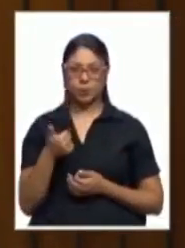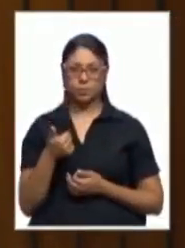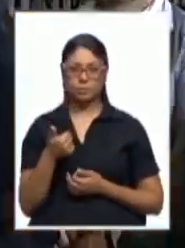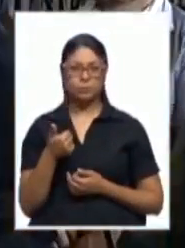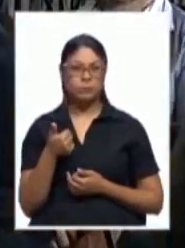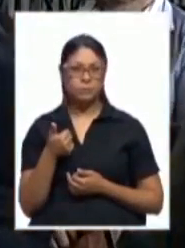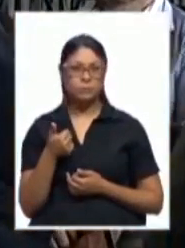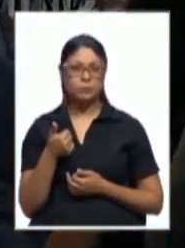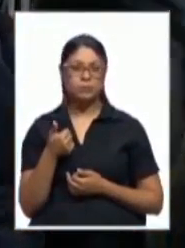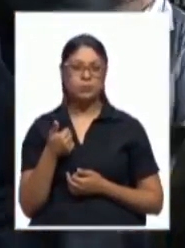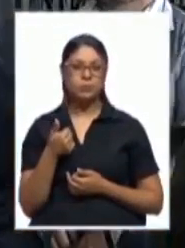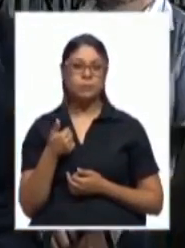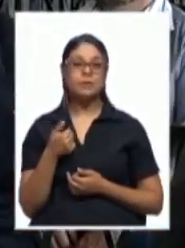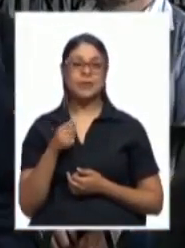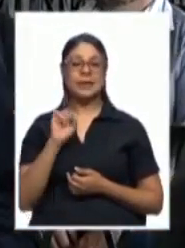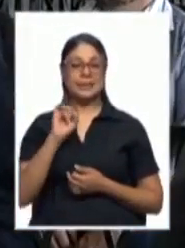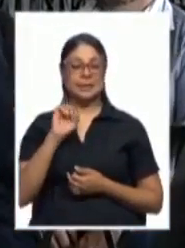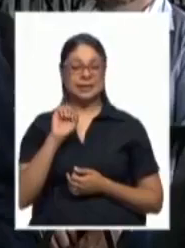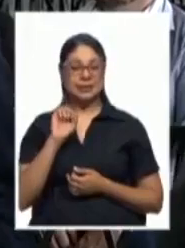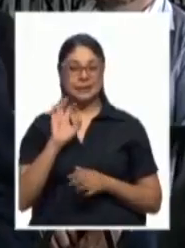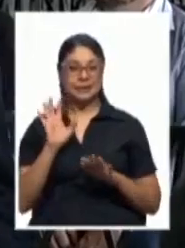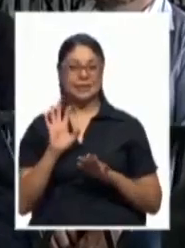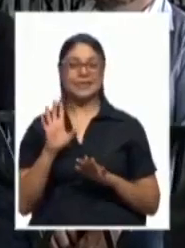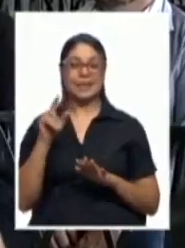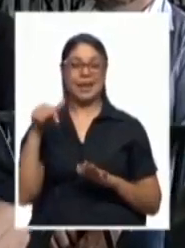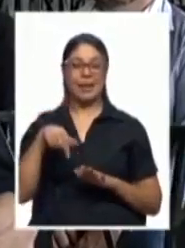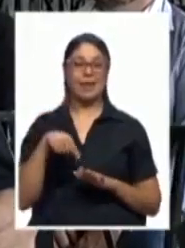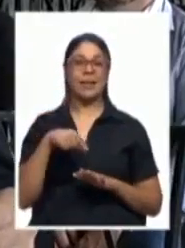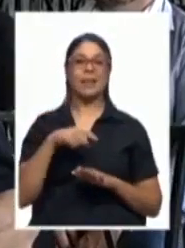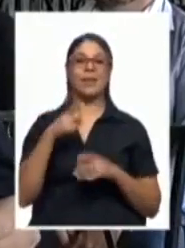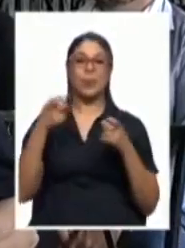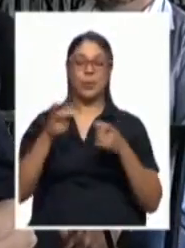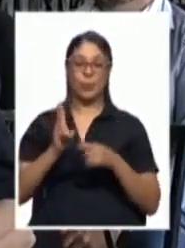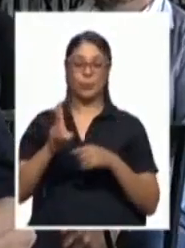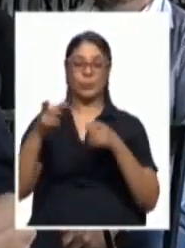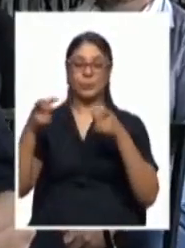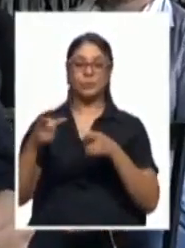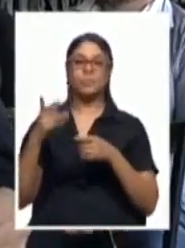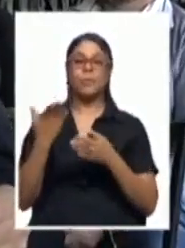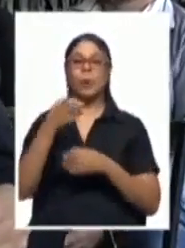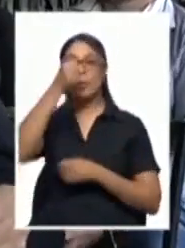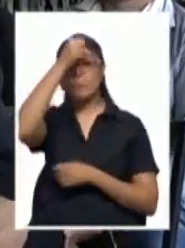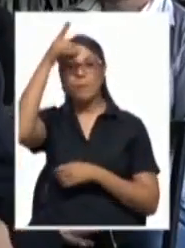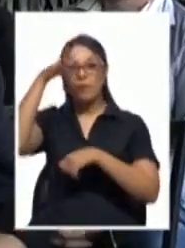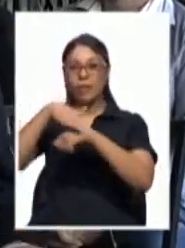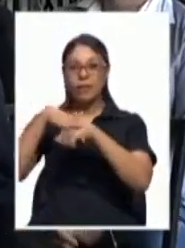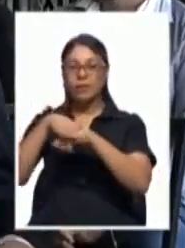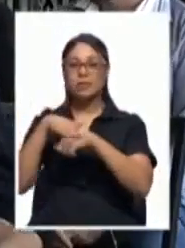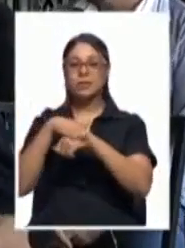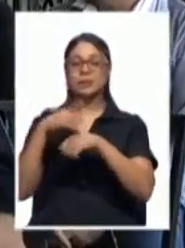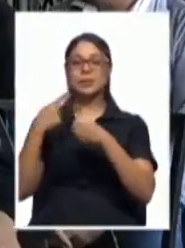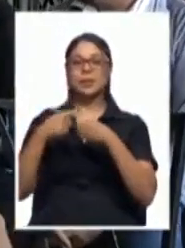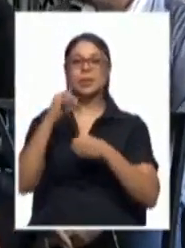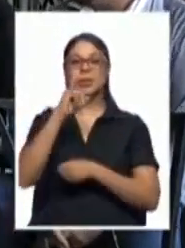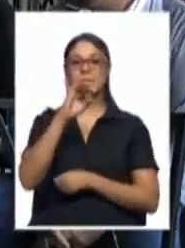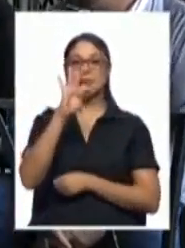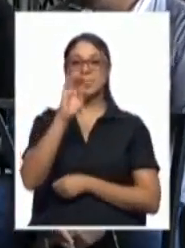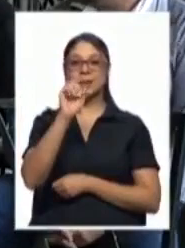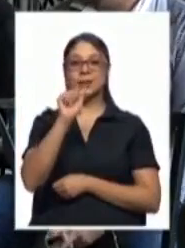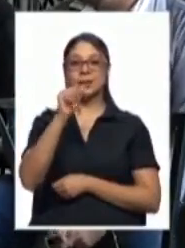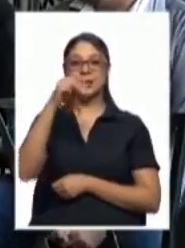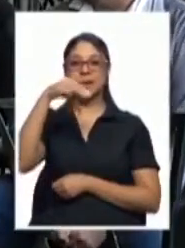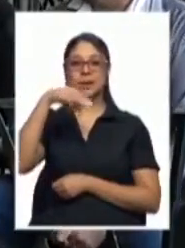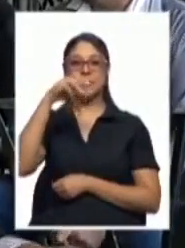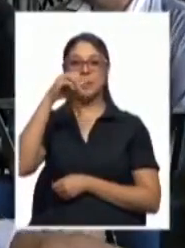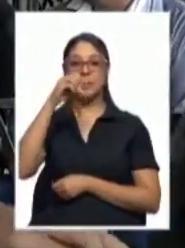Agora é o Hamilton, Joanita, continuamos aqui no Espaço Democrático, José Aparecido de Oliveira, conversar agora com o prefeito de Itamonte, cidade do sul de Minas,